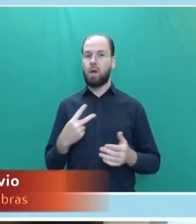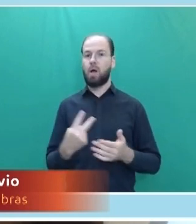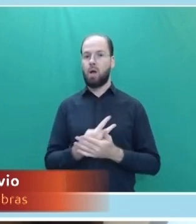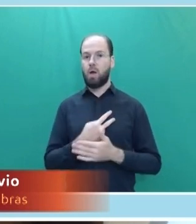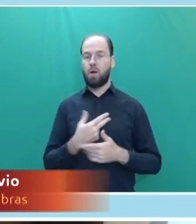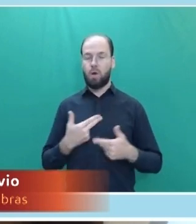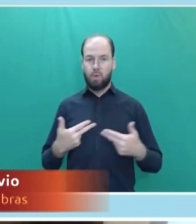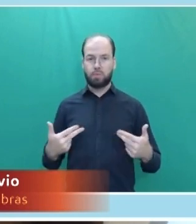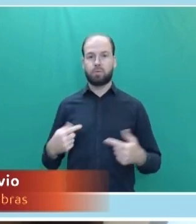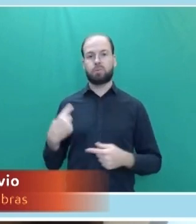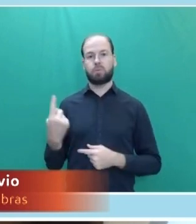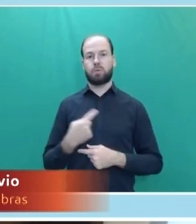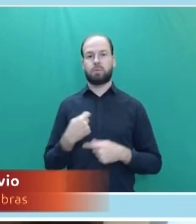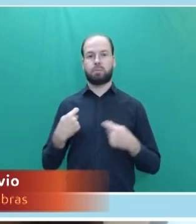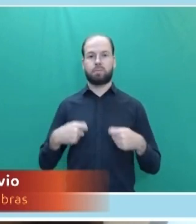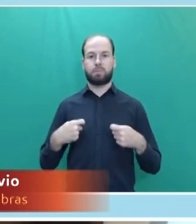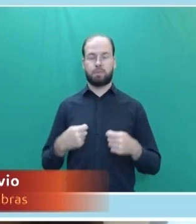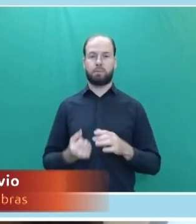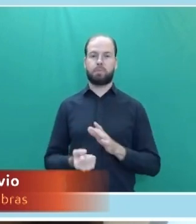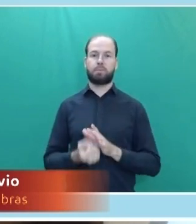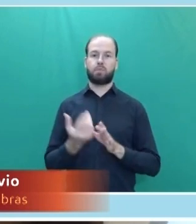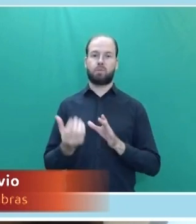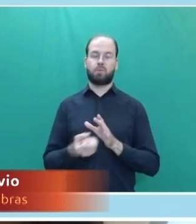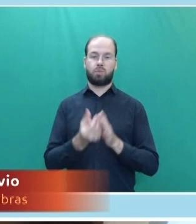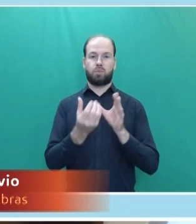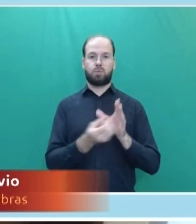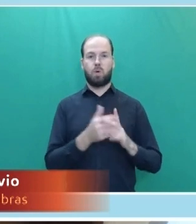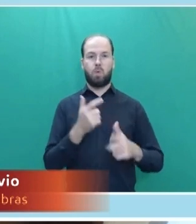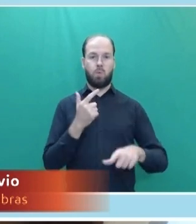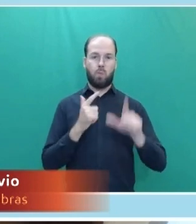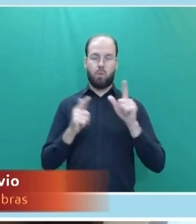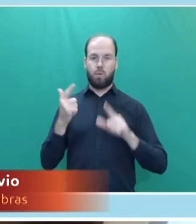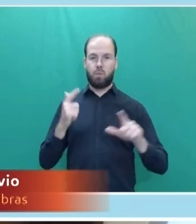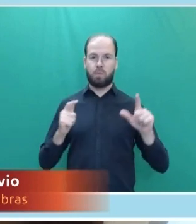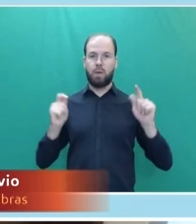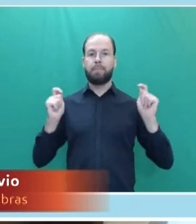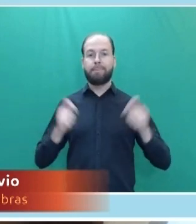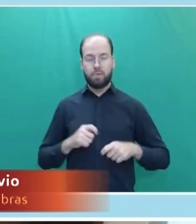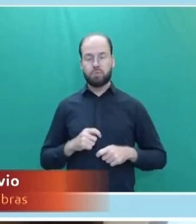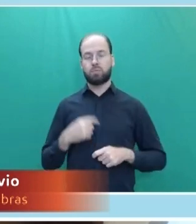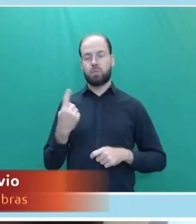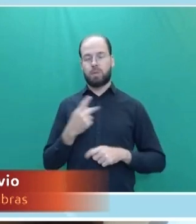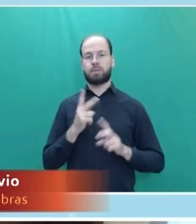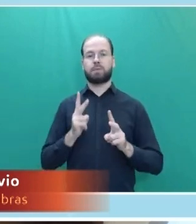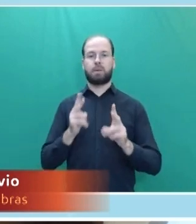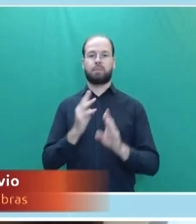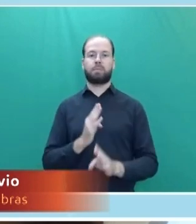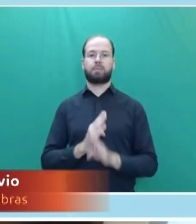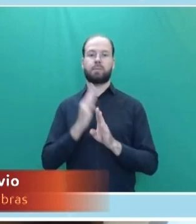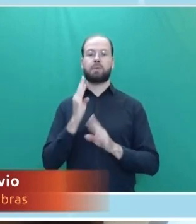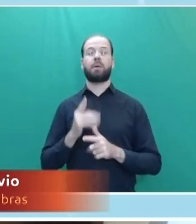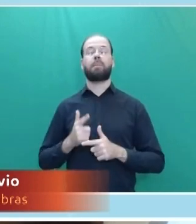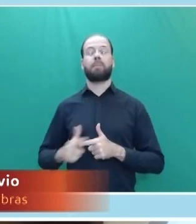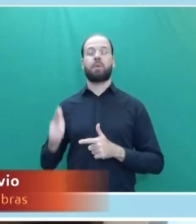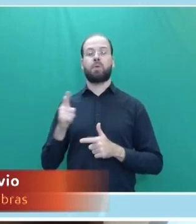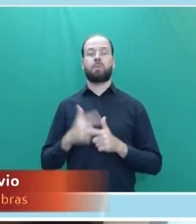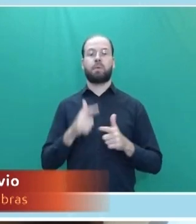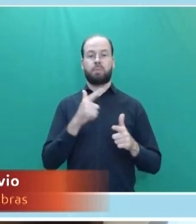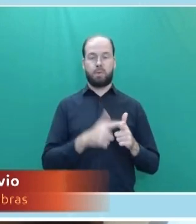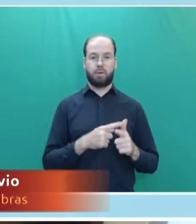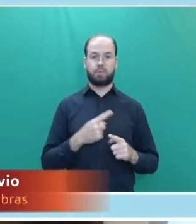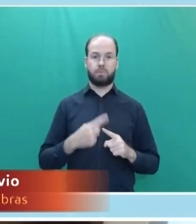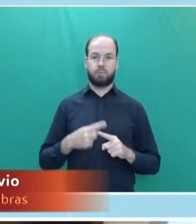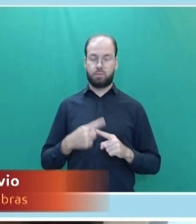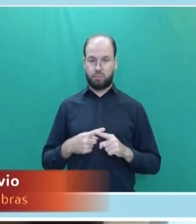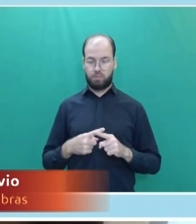precisa começar a produzir assim outras possibilidades e a gente sempre vai esbarrar nas problemáticas, né? Porque